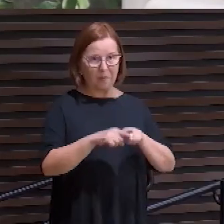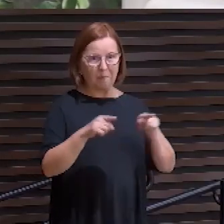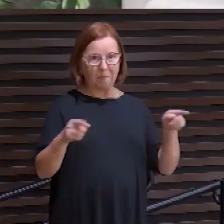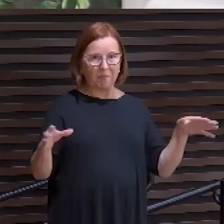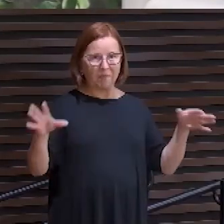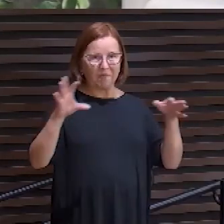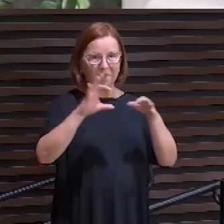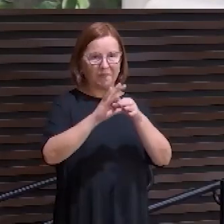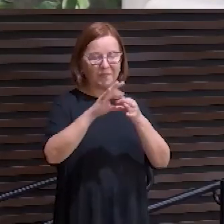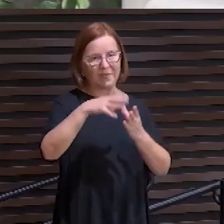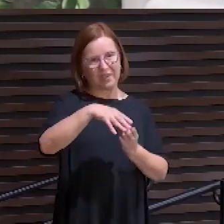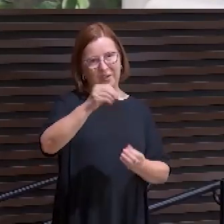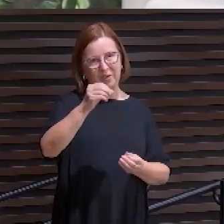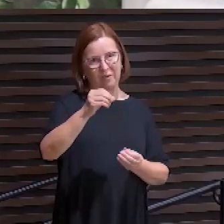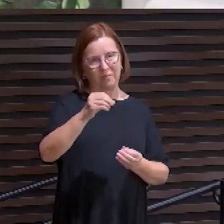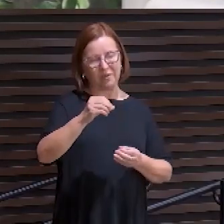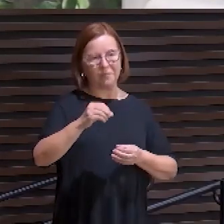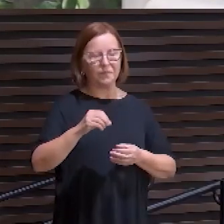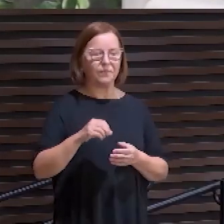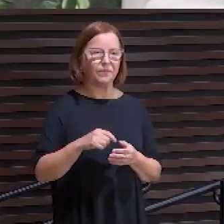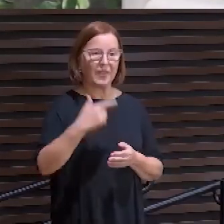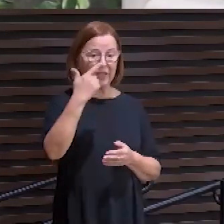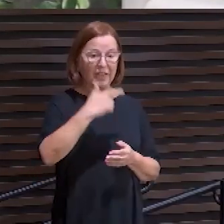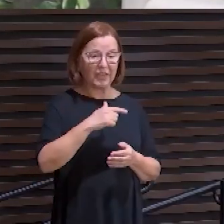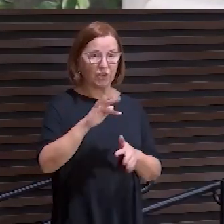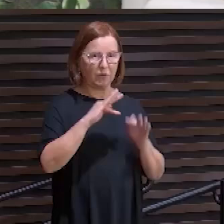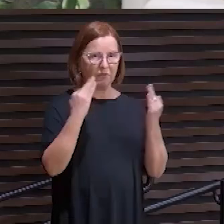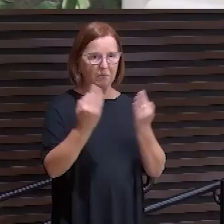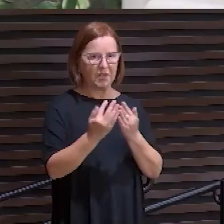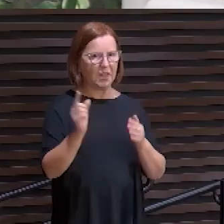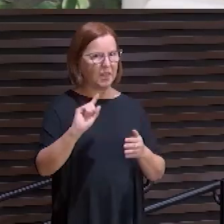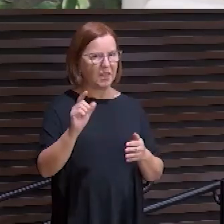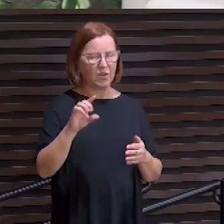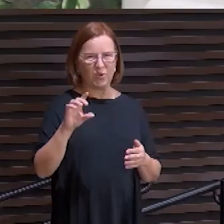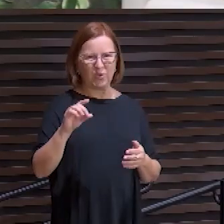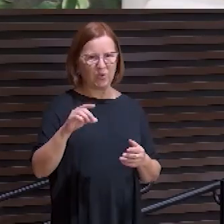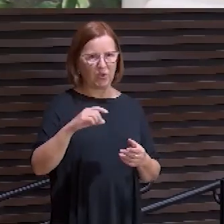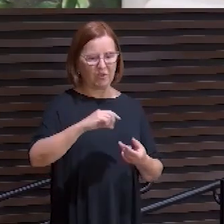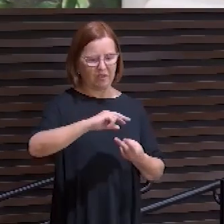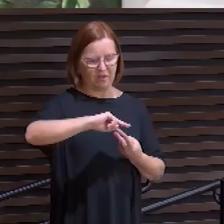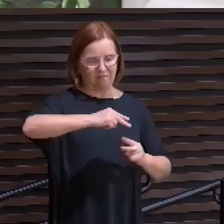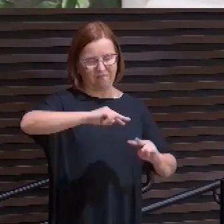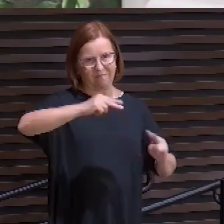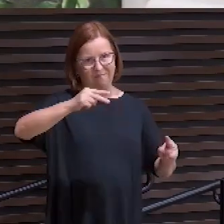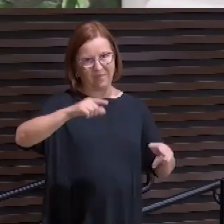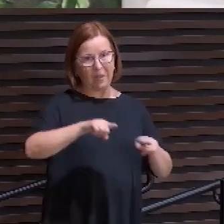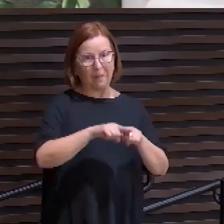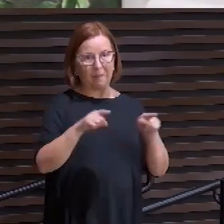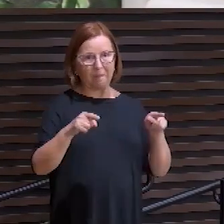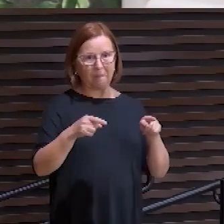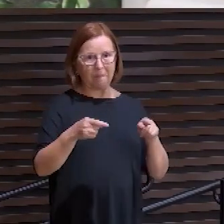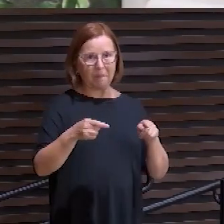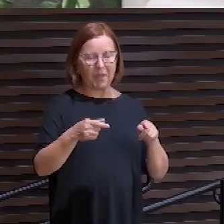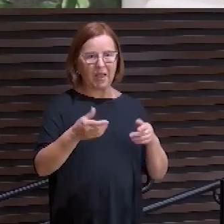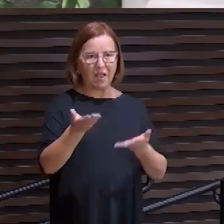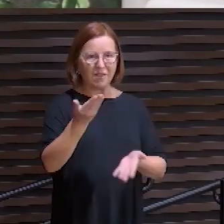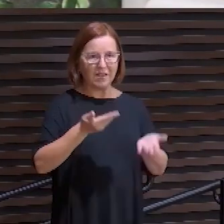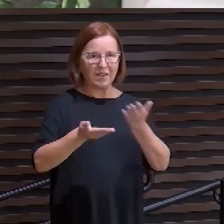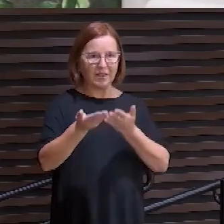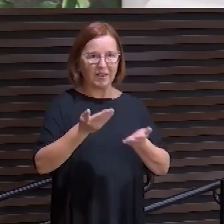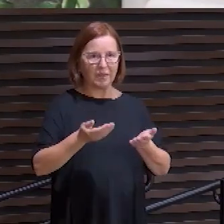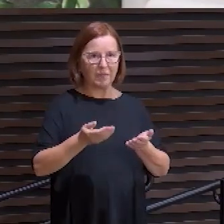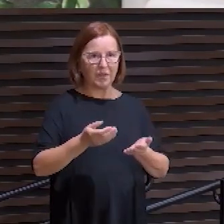uma verdadeira cepa familiar não são os traços genéticos, mas os tratamentos sustentados